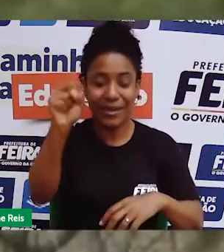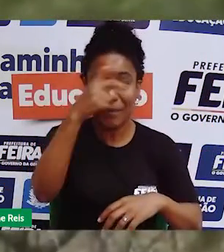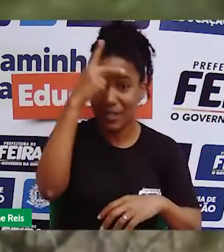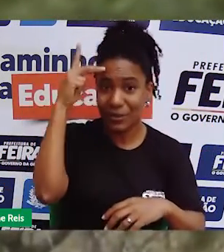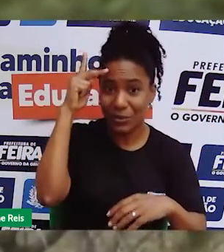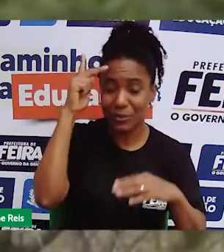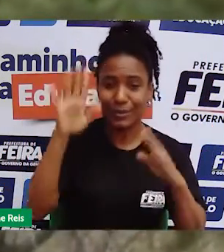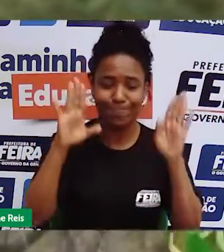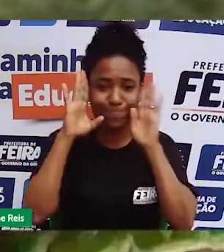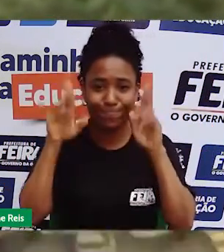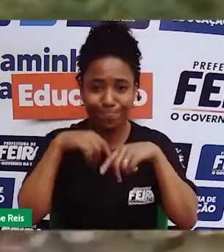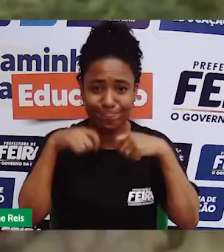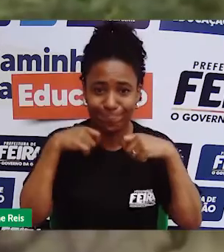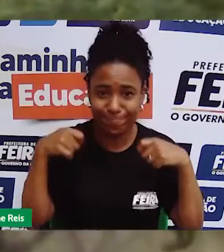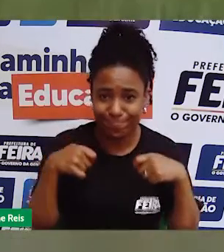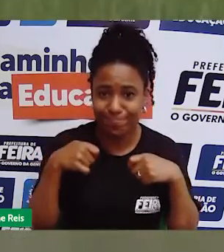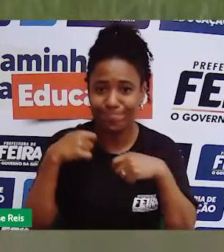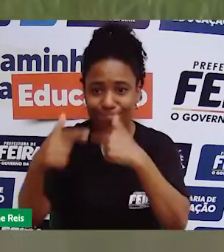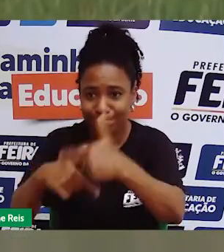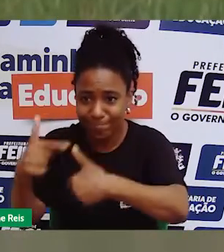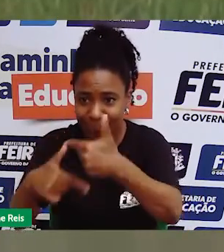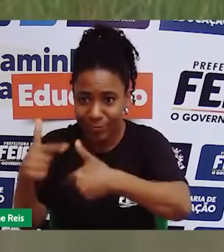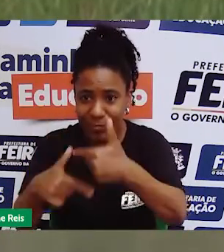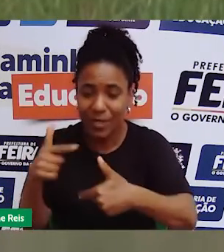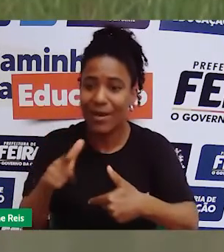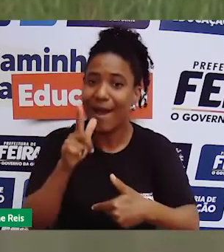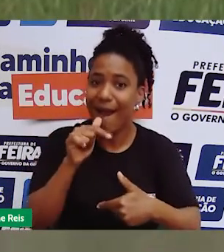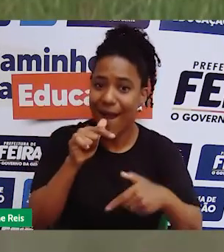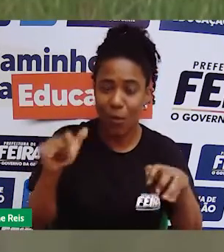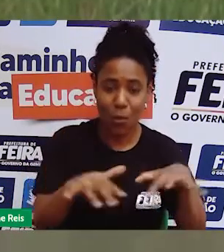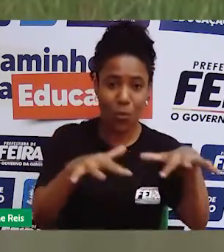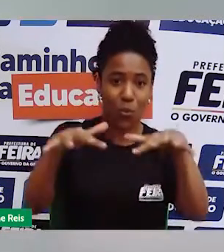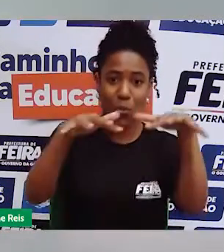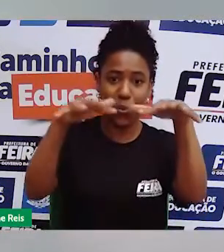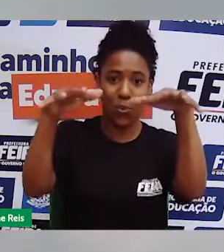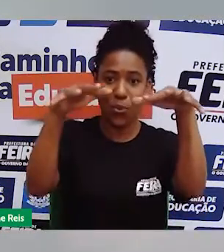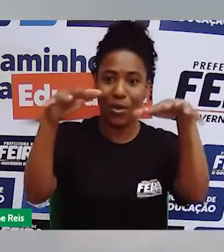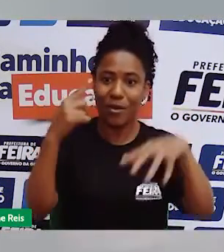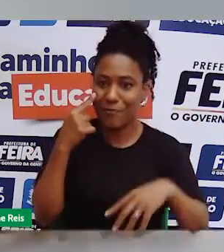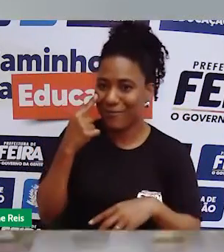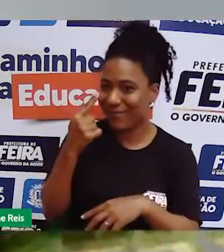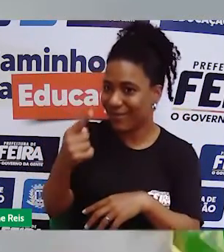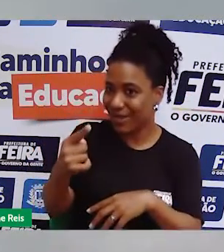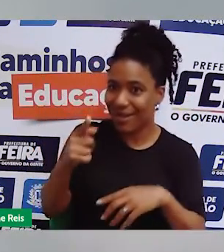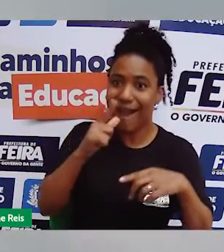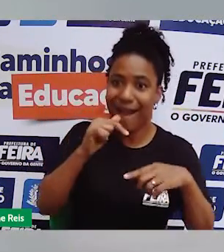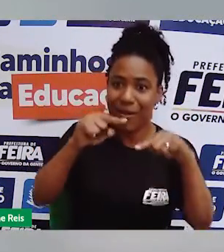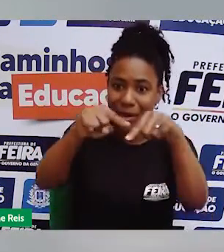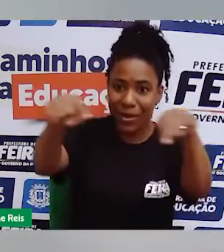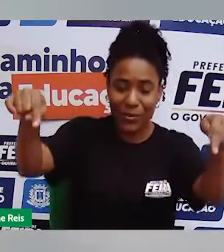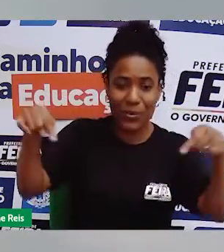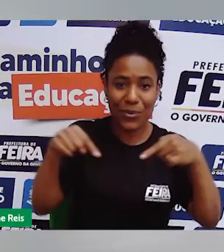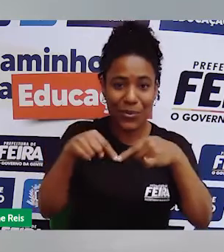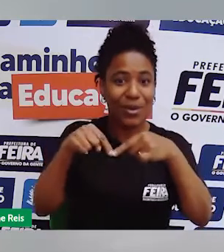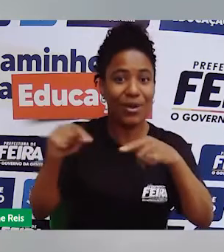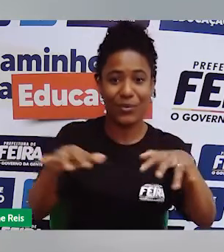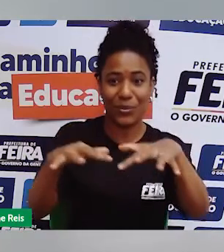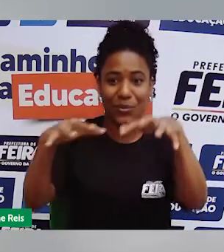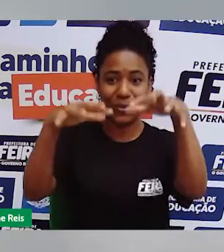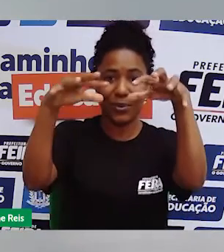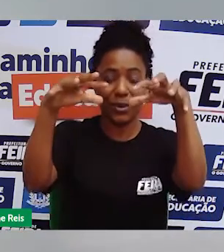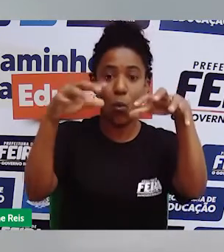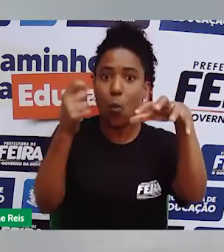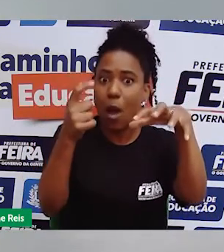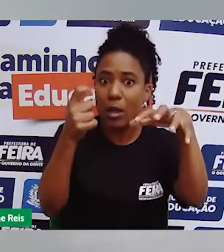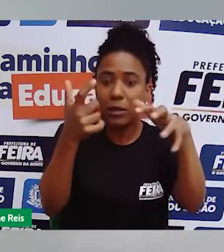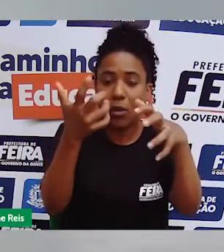que há meses não via as lagoas e os açudes assim, bem cheios. Esta lagoa, por exemplo, estava quase seca. Hoje tem